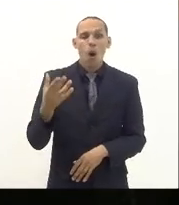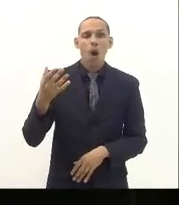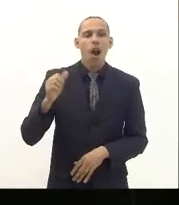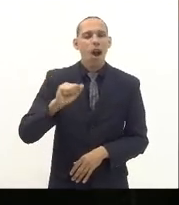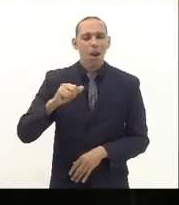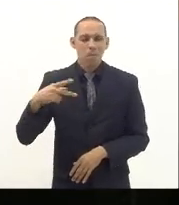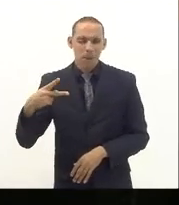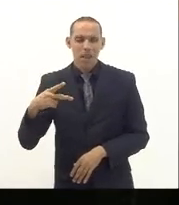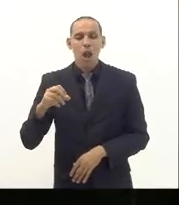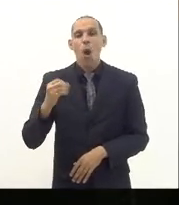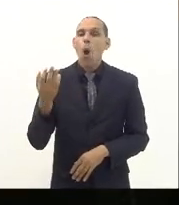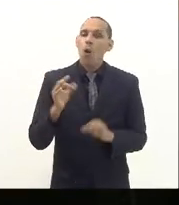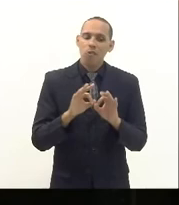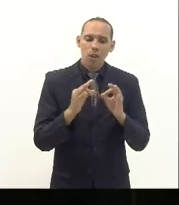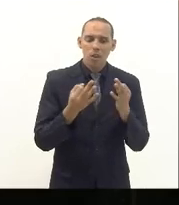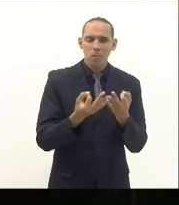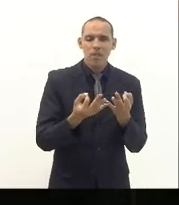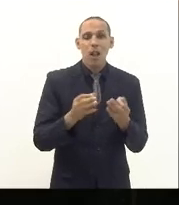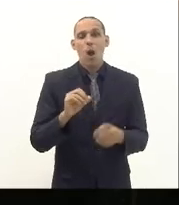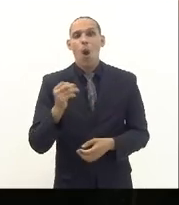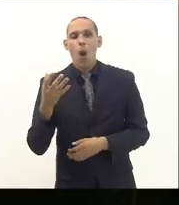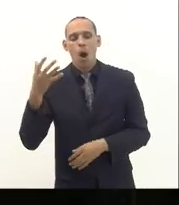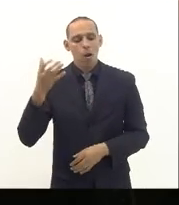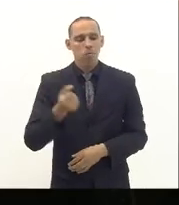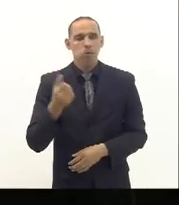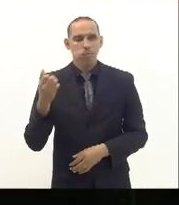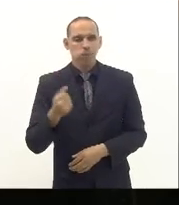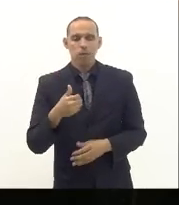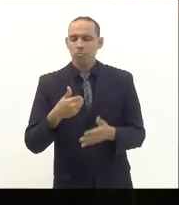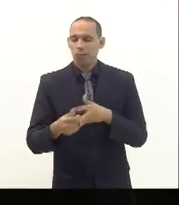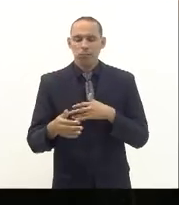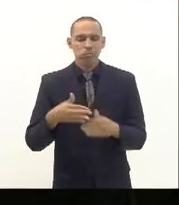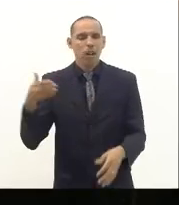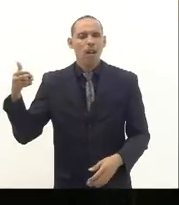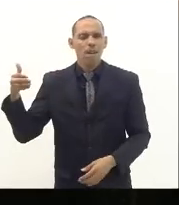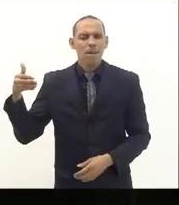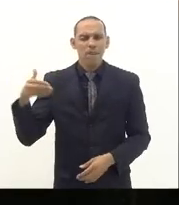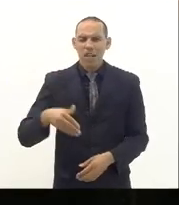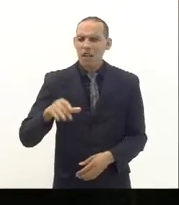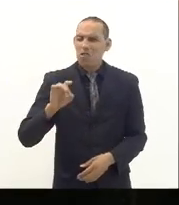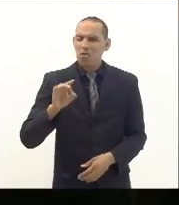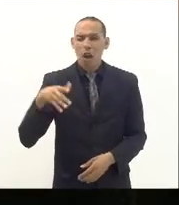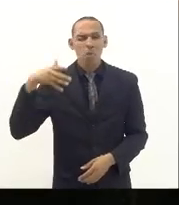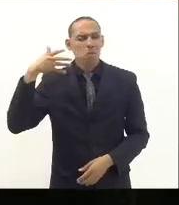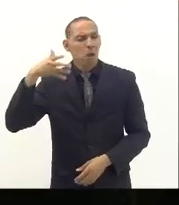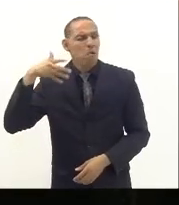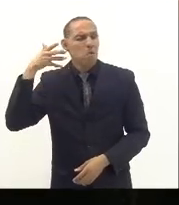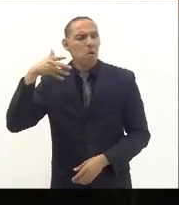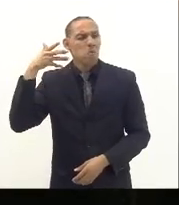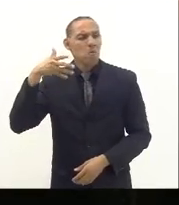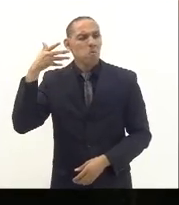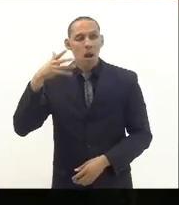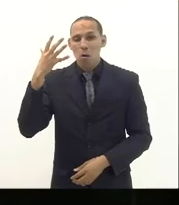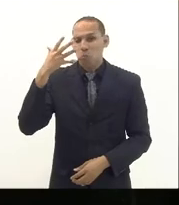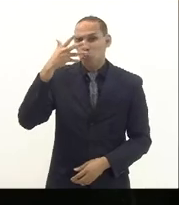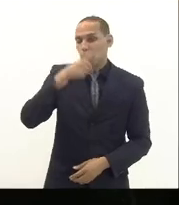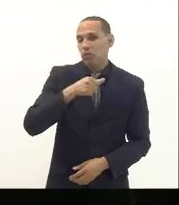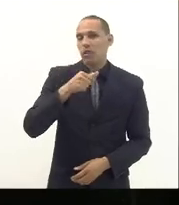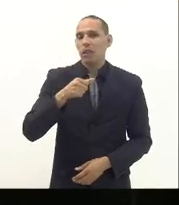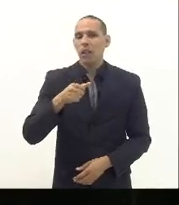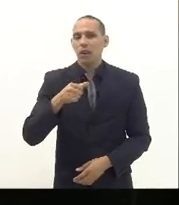militar seja as pensionistas e não simplesmente vim aqui fazer um discurso bonito